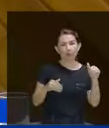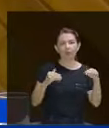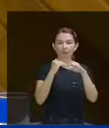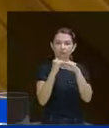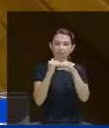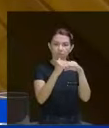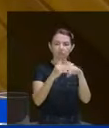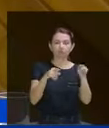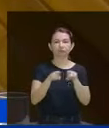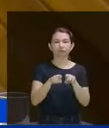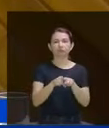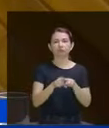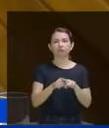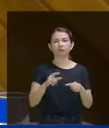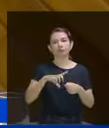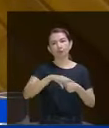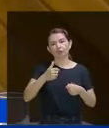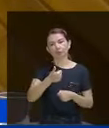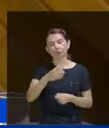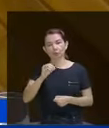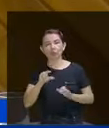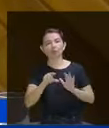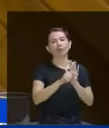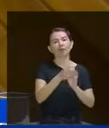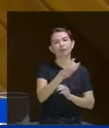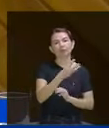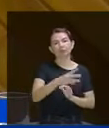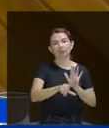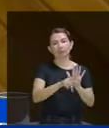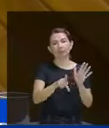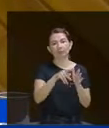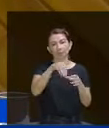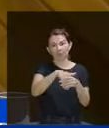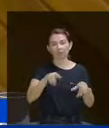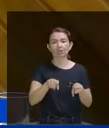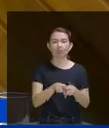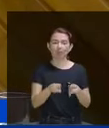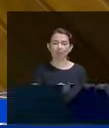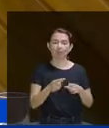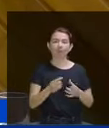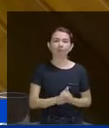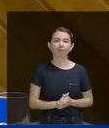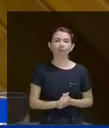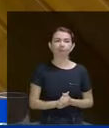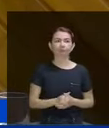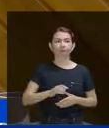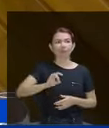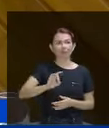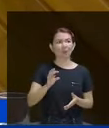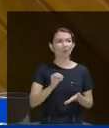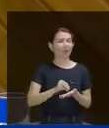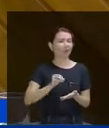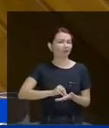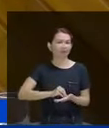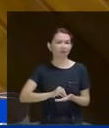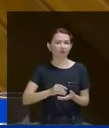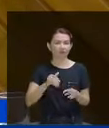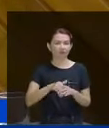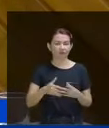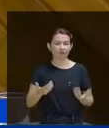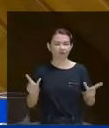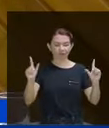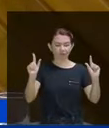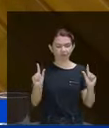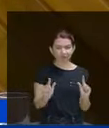legislador pretendeu assegurar no artigo 10, parágrafo 3º da Lei das Eleições. Além disso, apenas a falta de votos ou